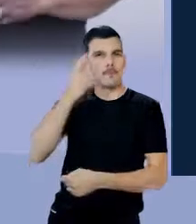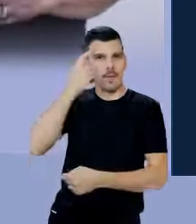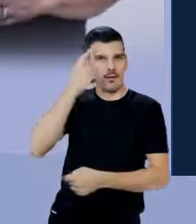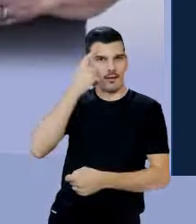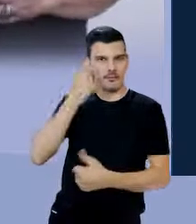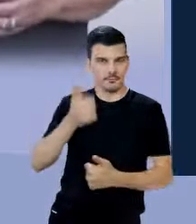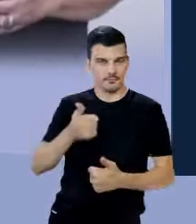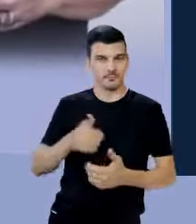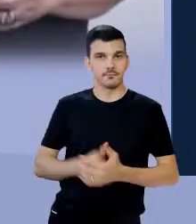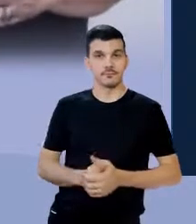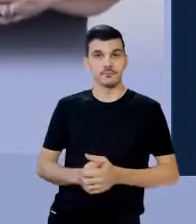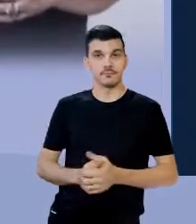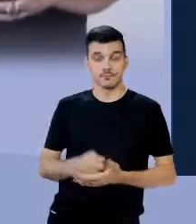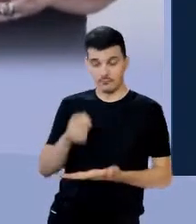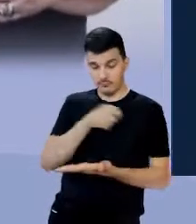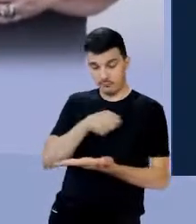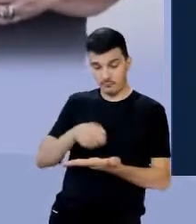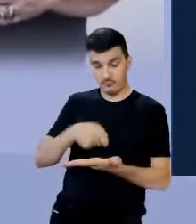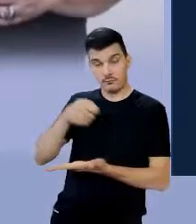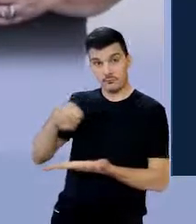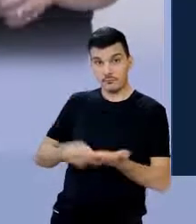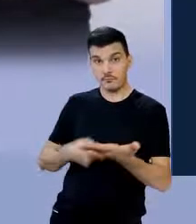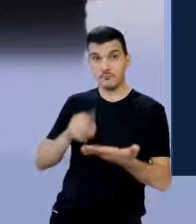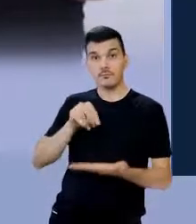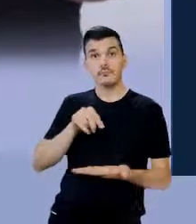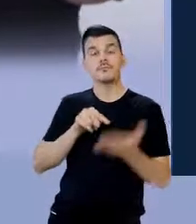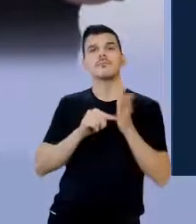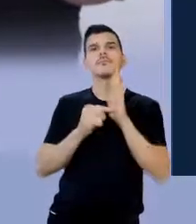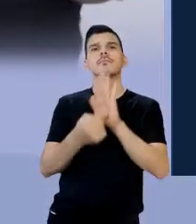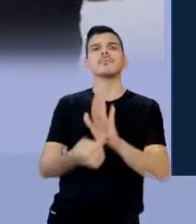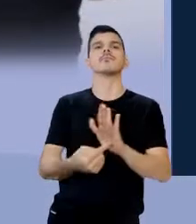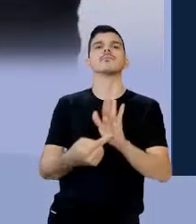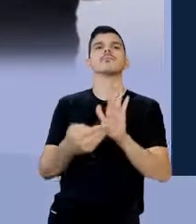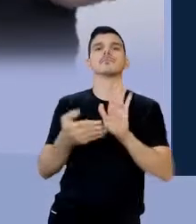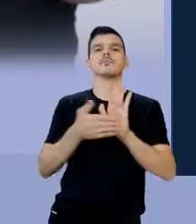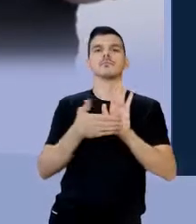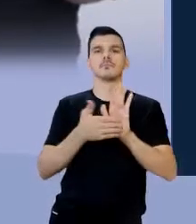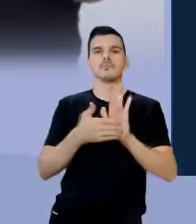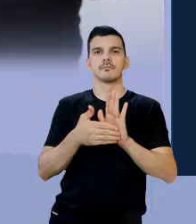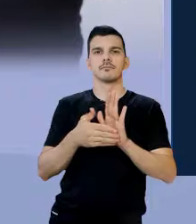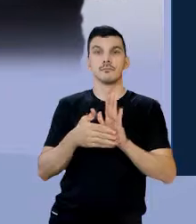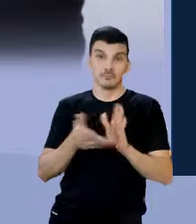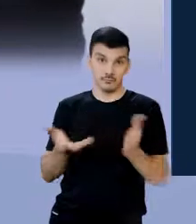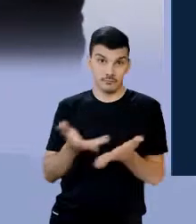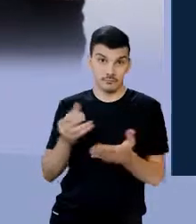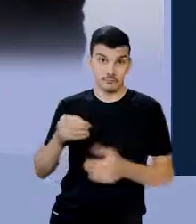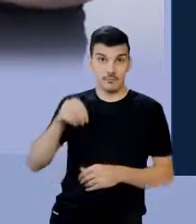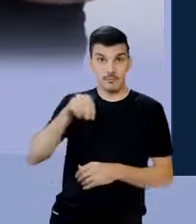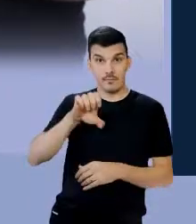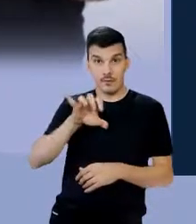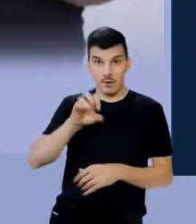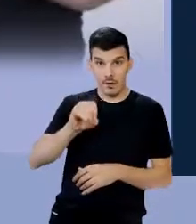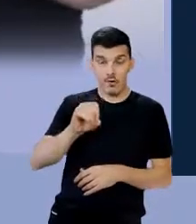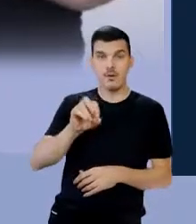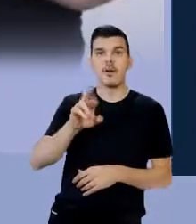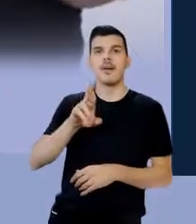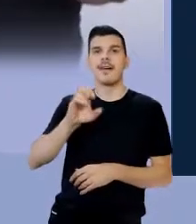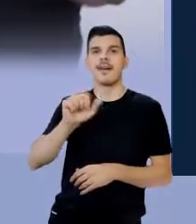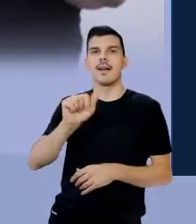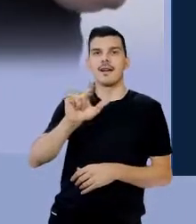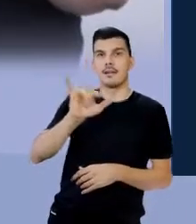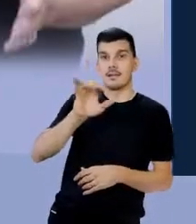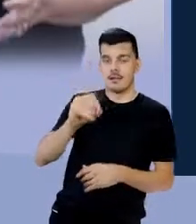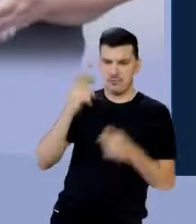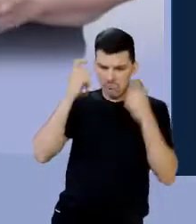seus pensamentos. Esse autor vai mostrar na obra, que tende a ser neorrealista,